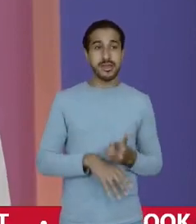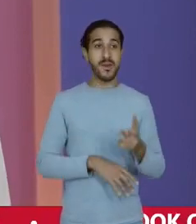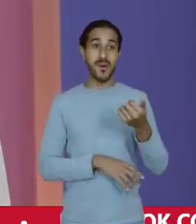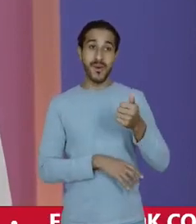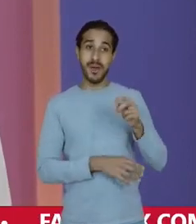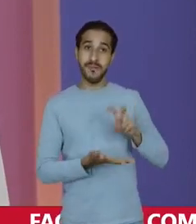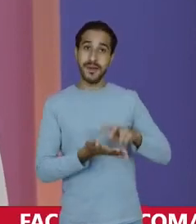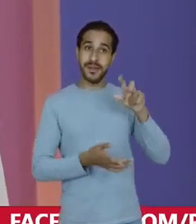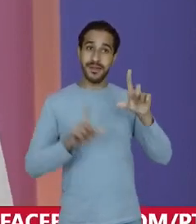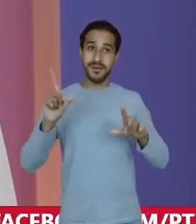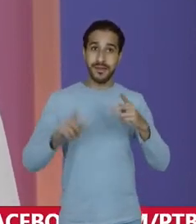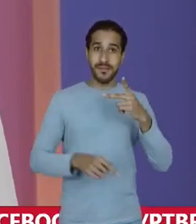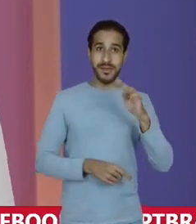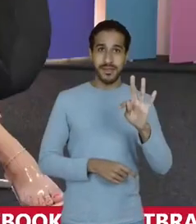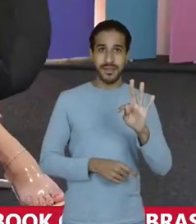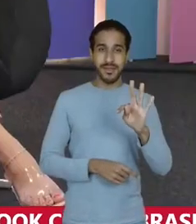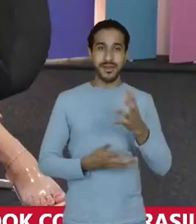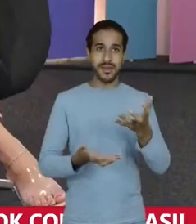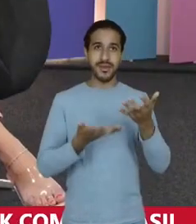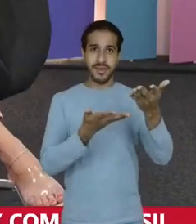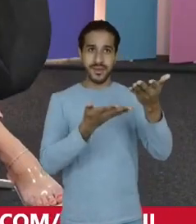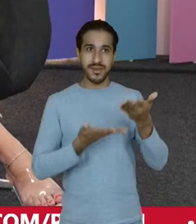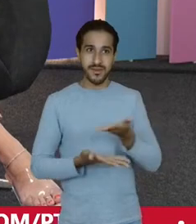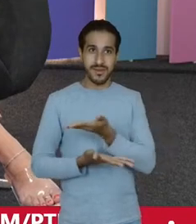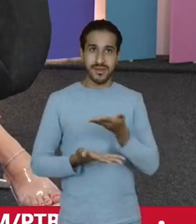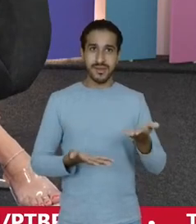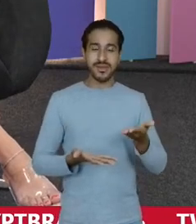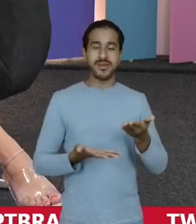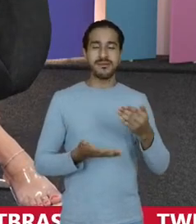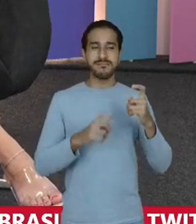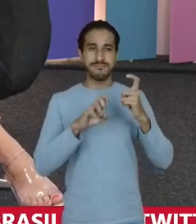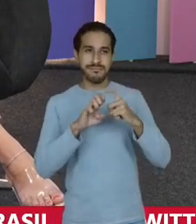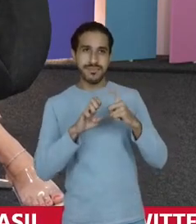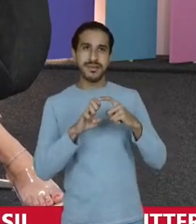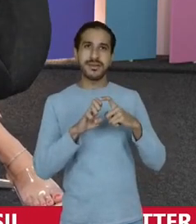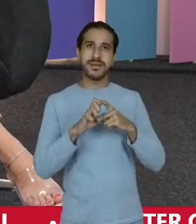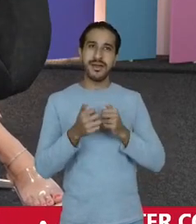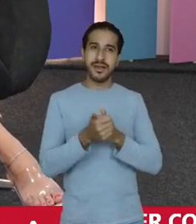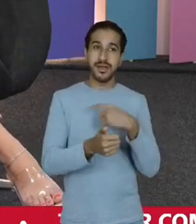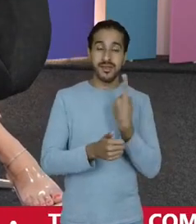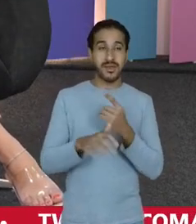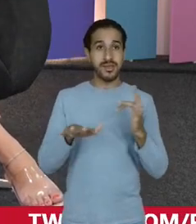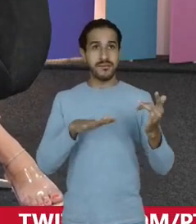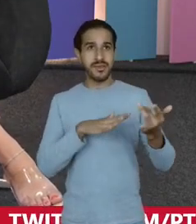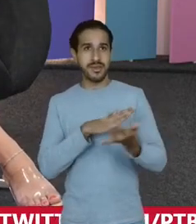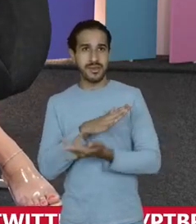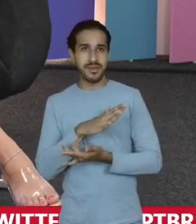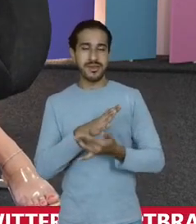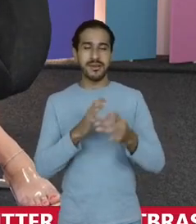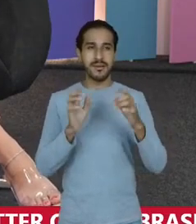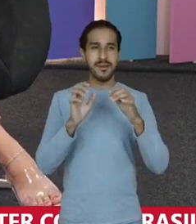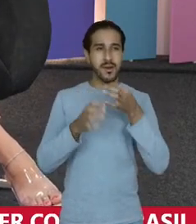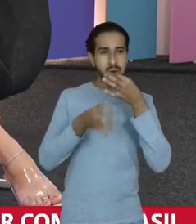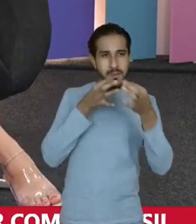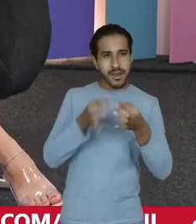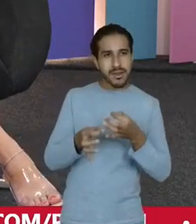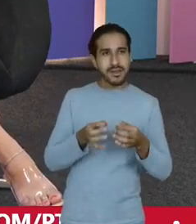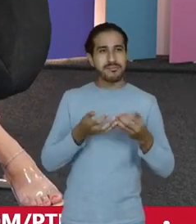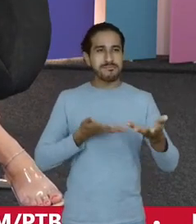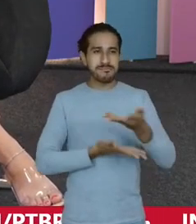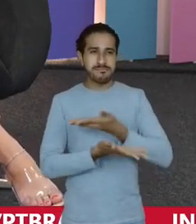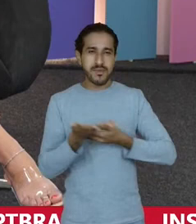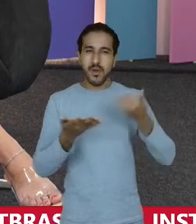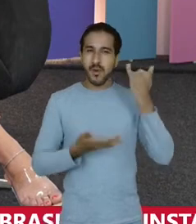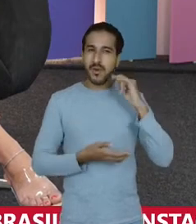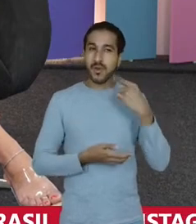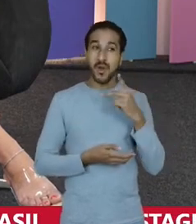manhã aqui na TV PT. Quero convidar você também para curtir e seguir a gente nas redes sociais, comentar, compartilhar e